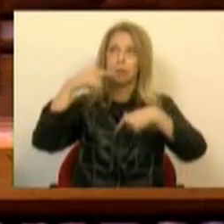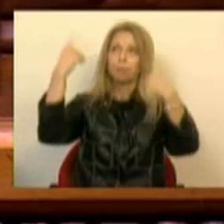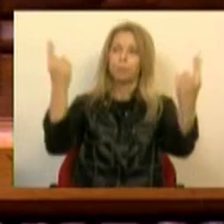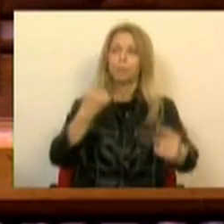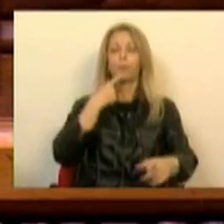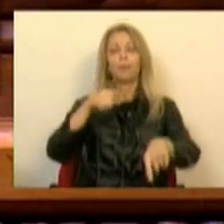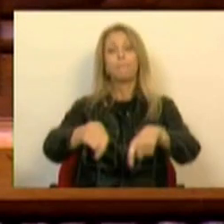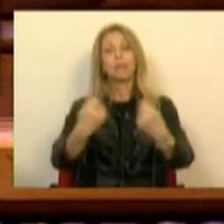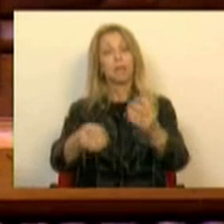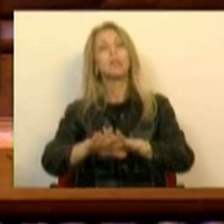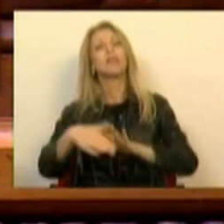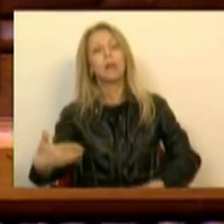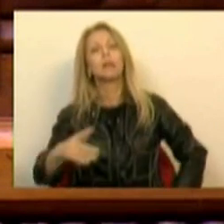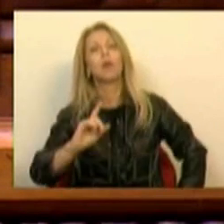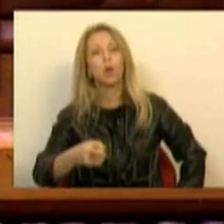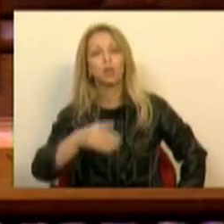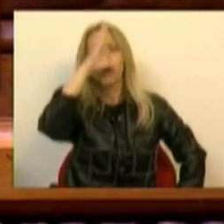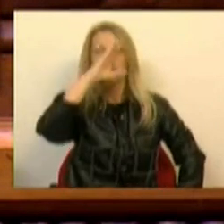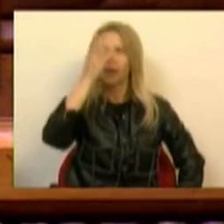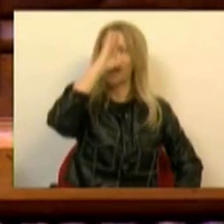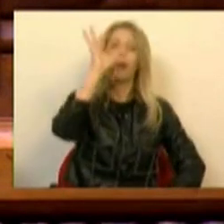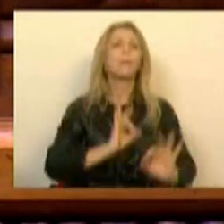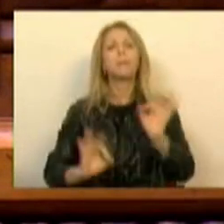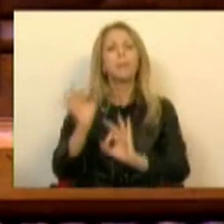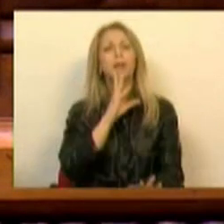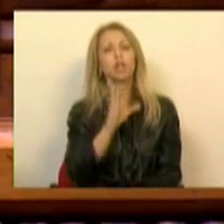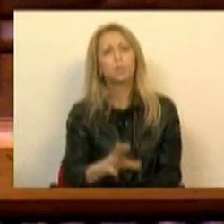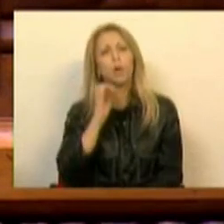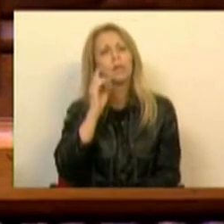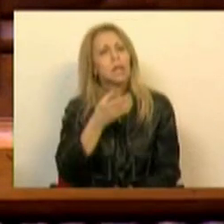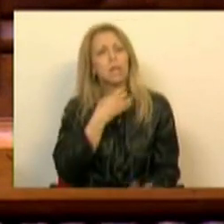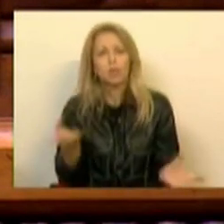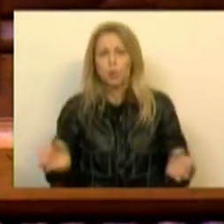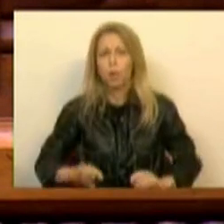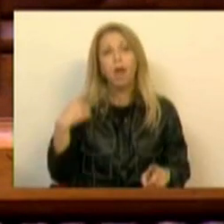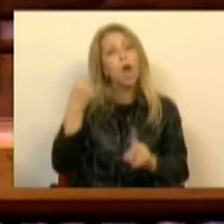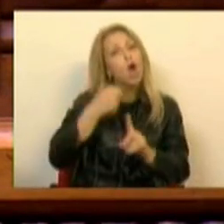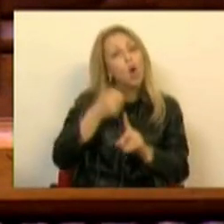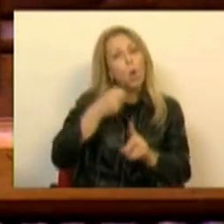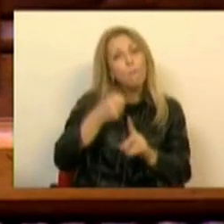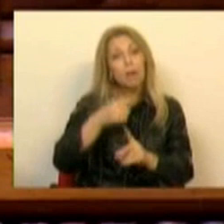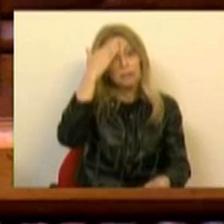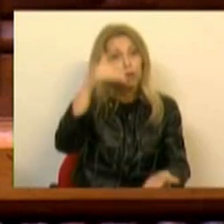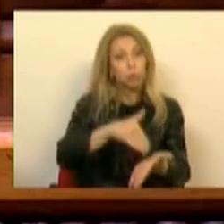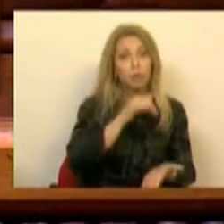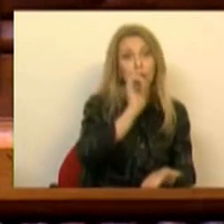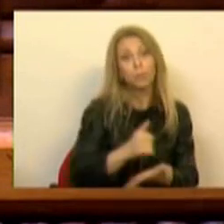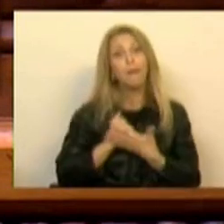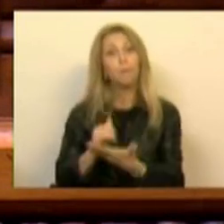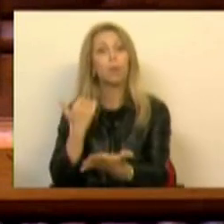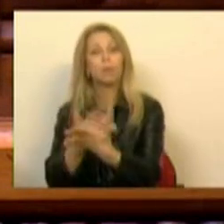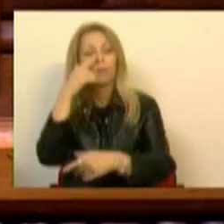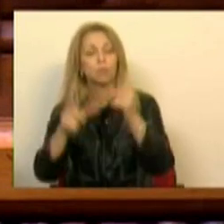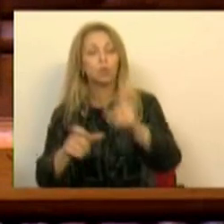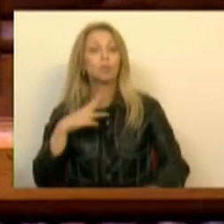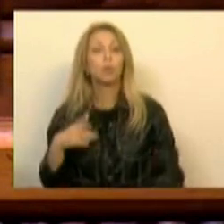de direita era que o Governo não estava preparado para responder à crise, para combater os seus efeitos e apoiar os portugueses, já que se limitaria